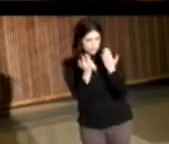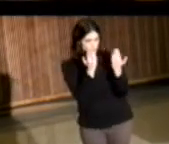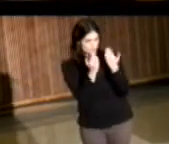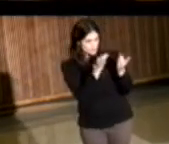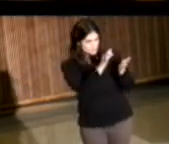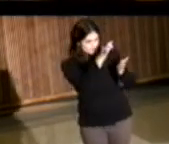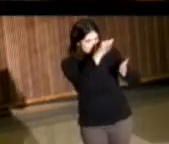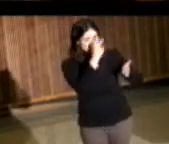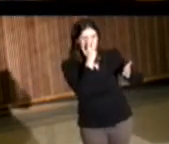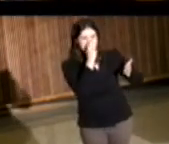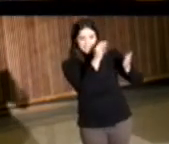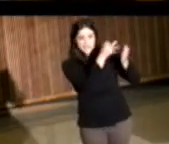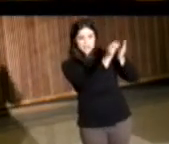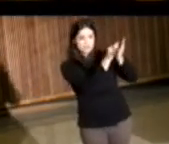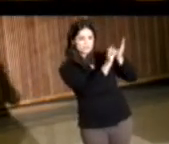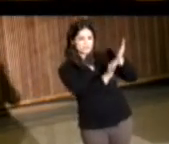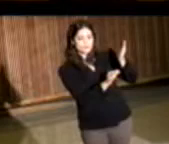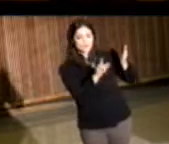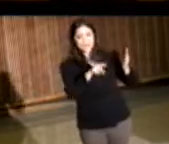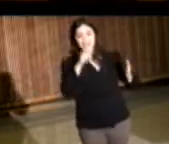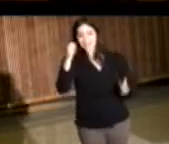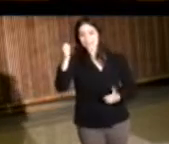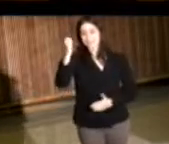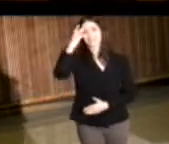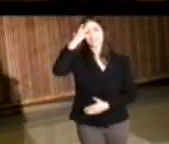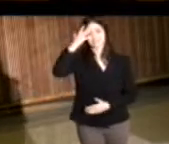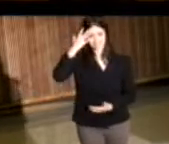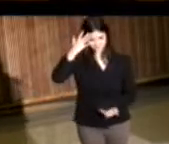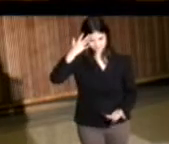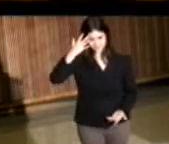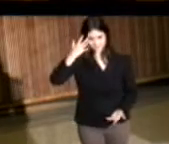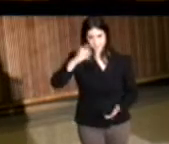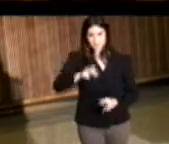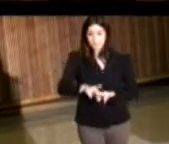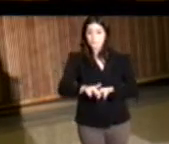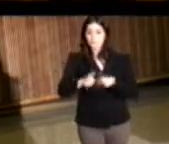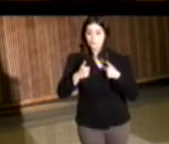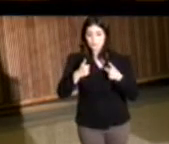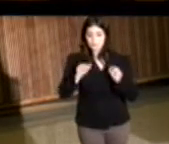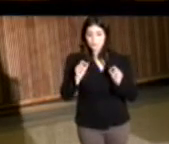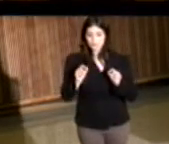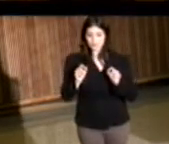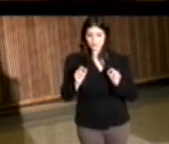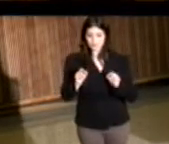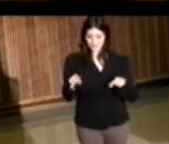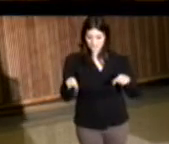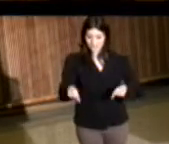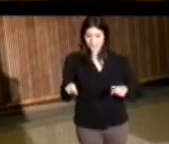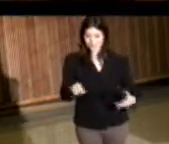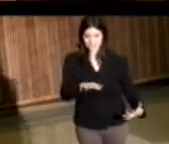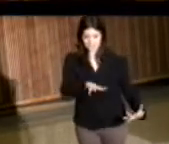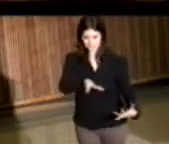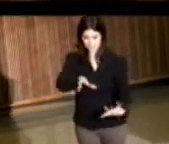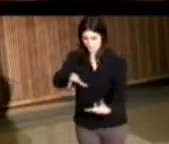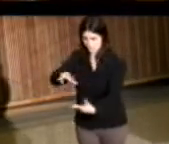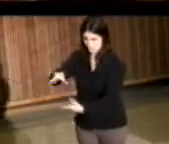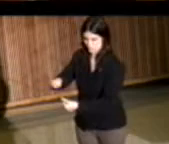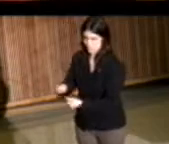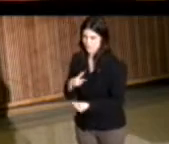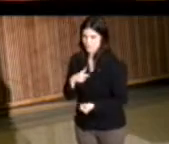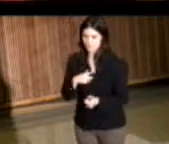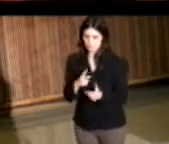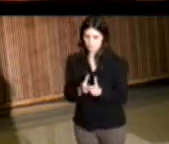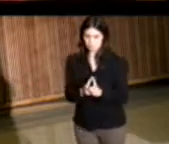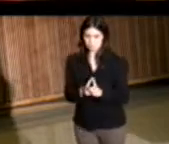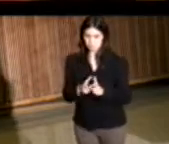graça. É por isso que um grande número de pequeninos deste mundo têm sido abençoados